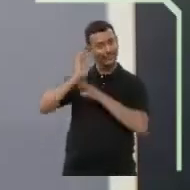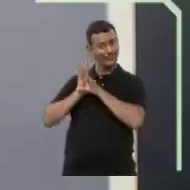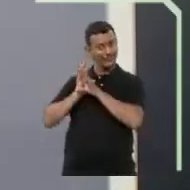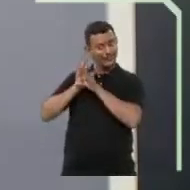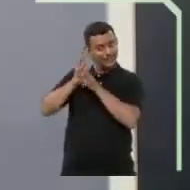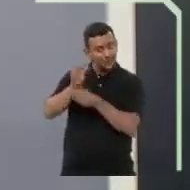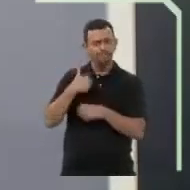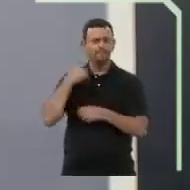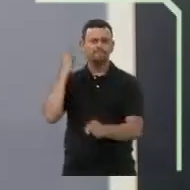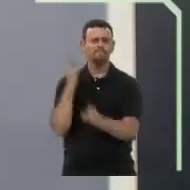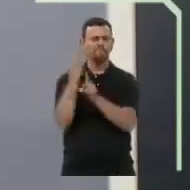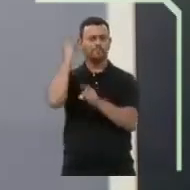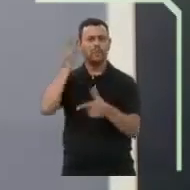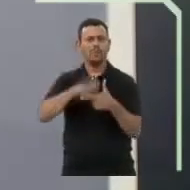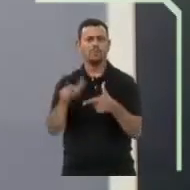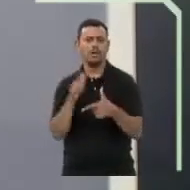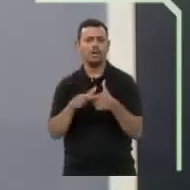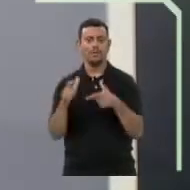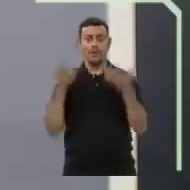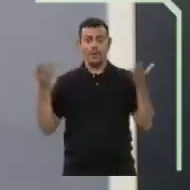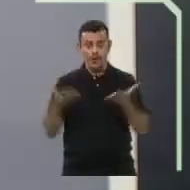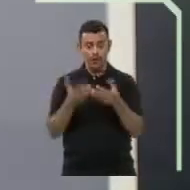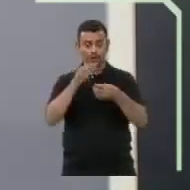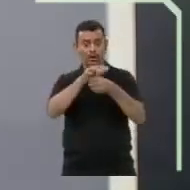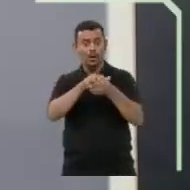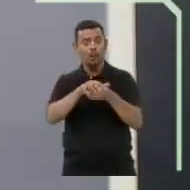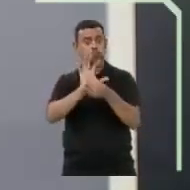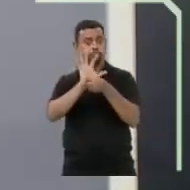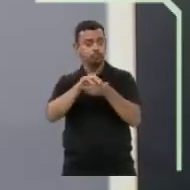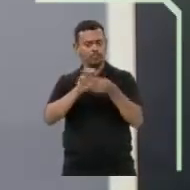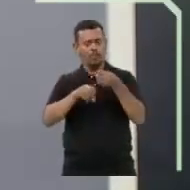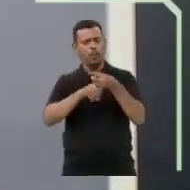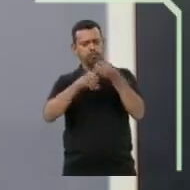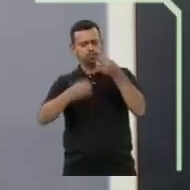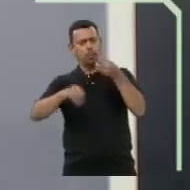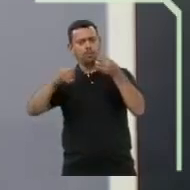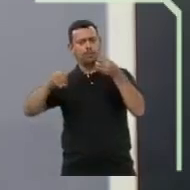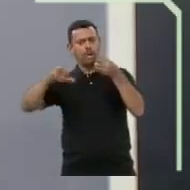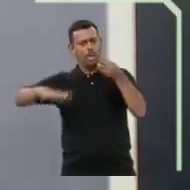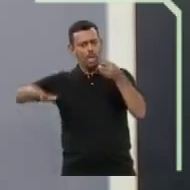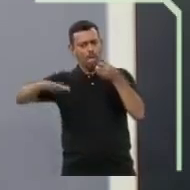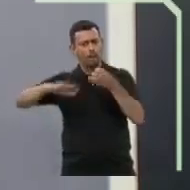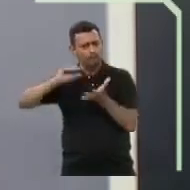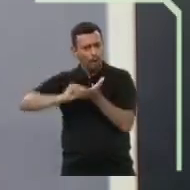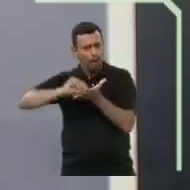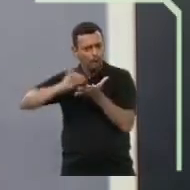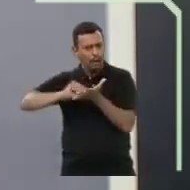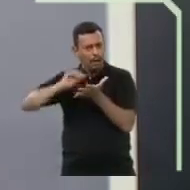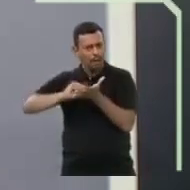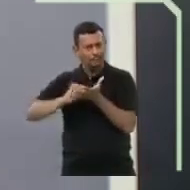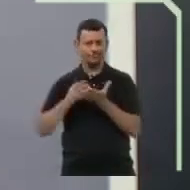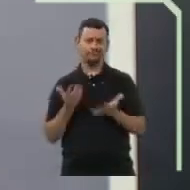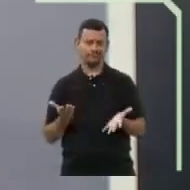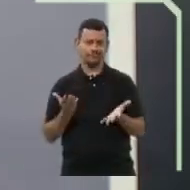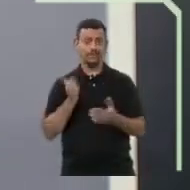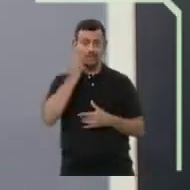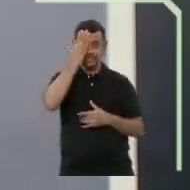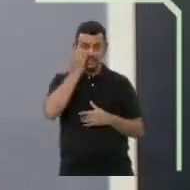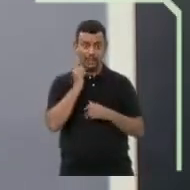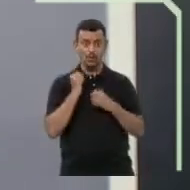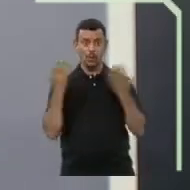dos problemas. E o saneamento básico, ou a ausência de saneamento básico, por exemplo, apenas